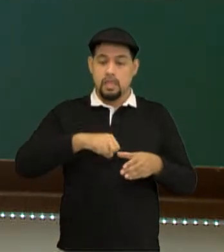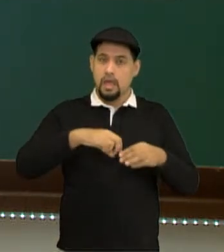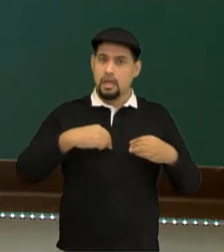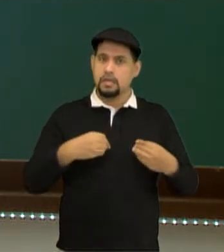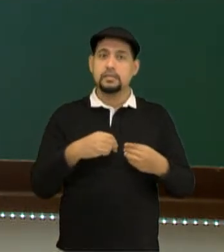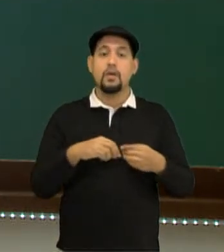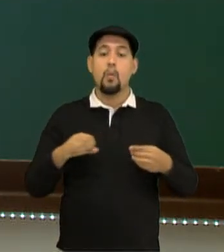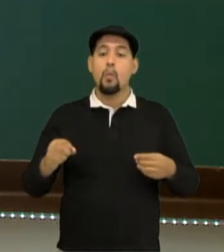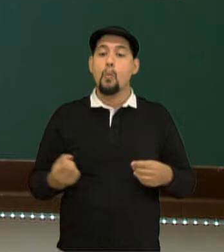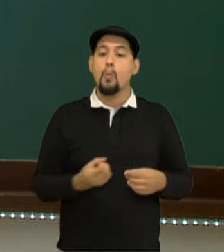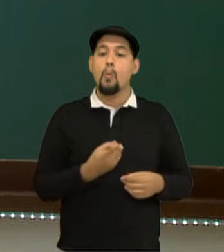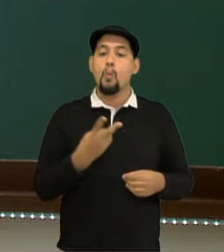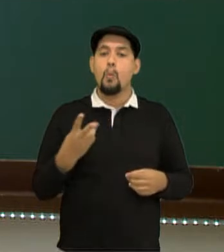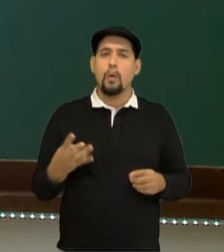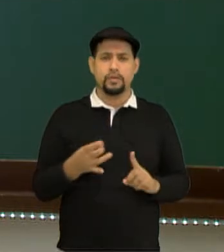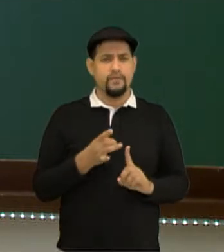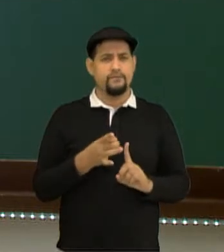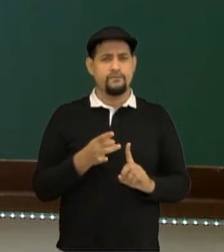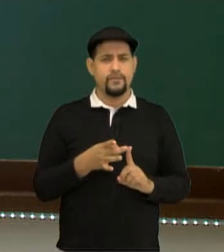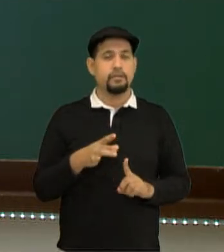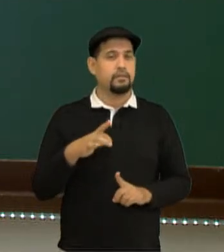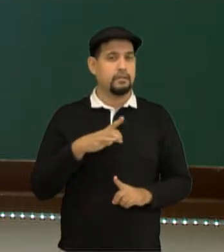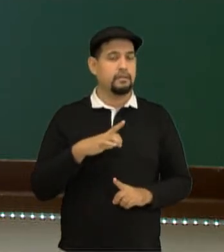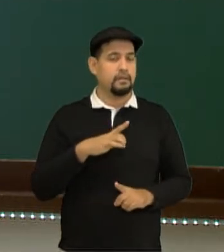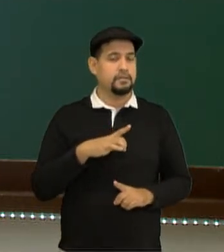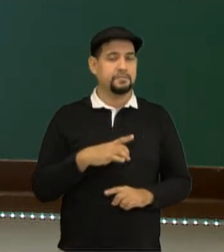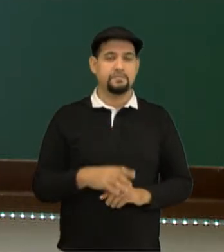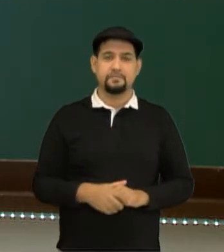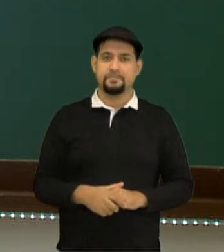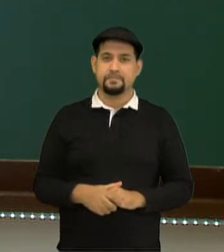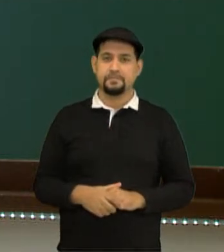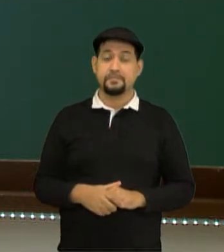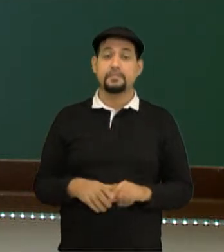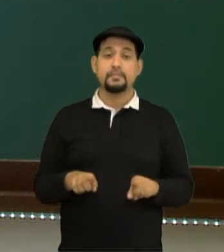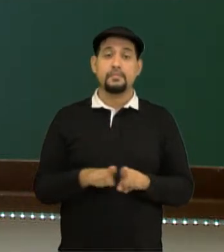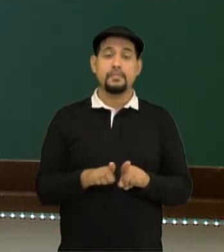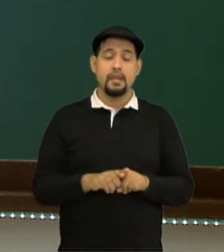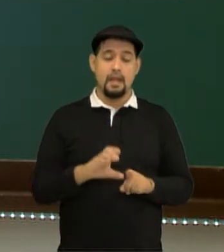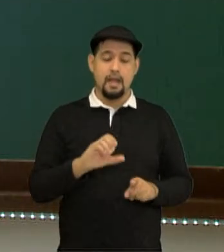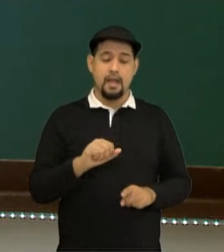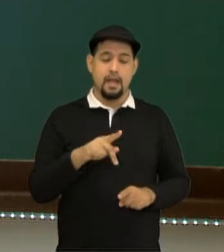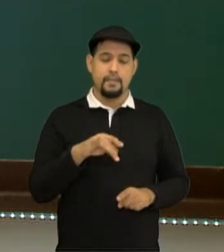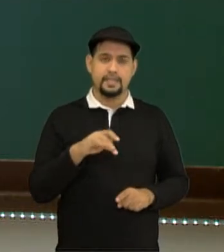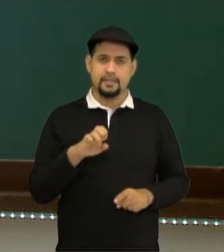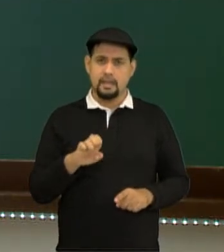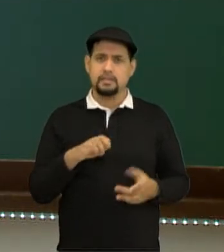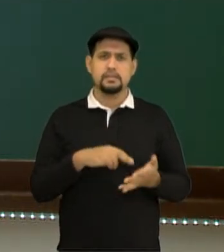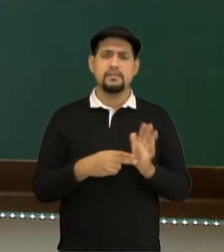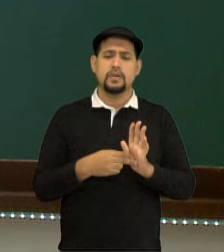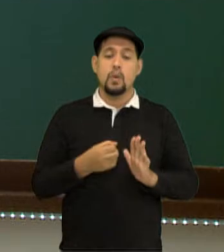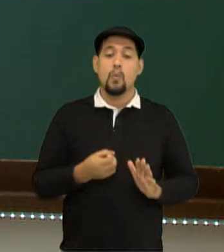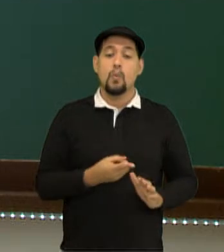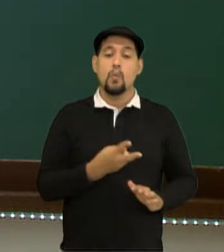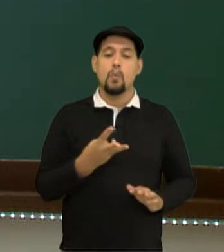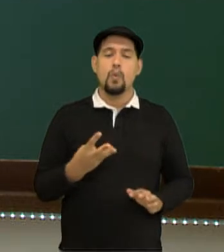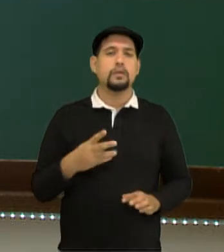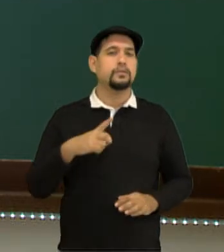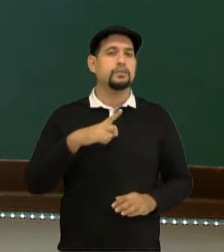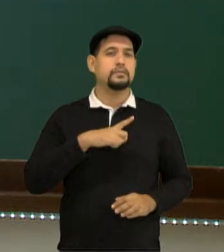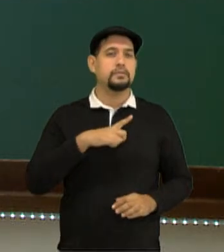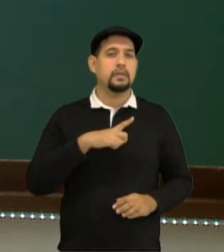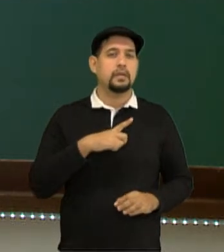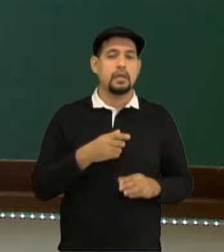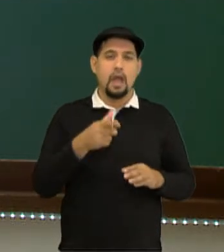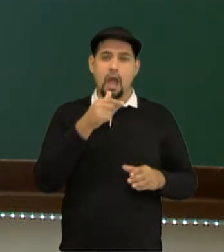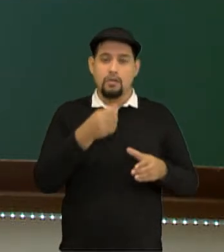a quantidade de vidro que tem durante a jarra. E a capacidade seria o quê? O quanto cabe de